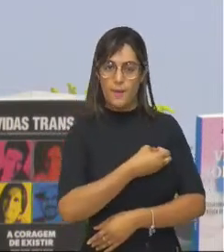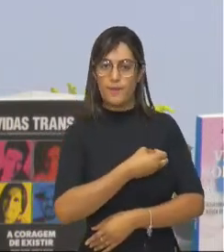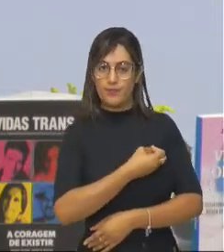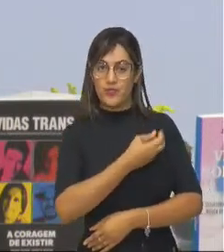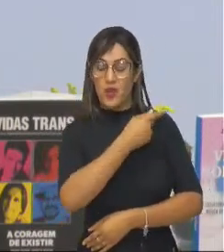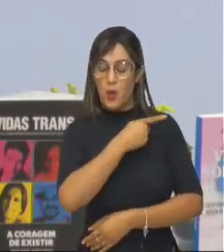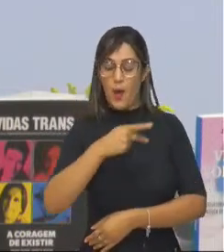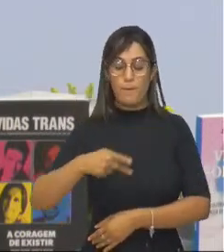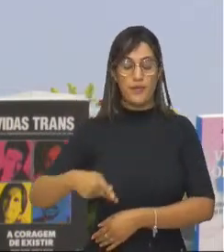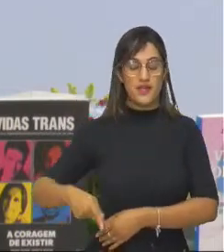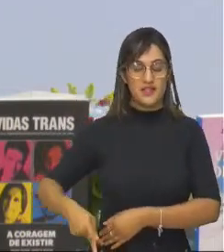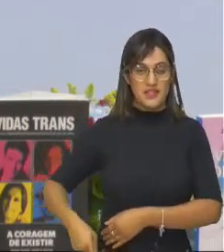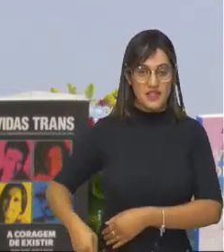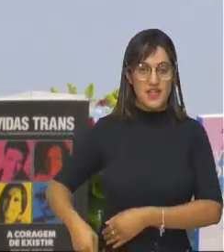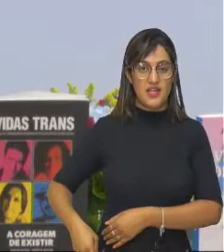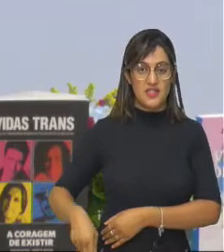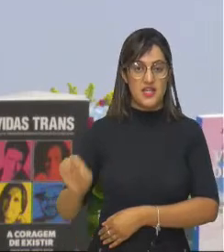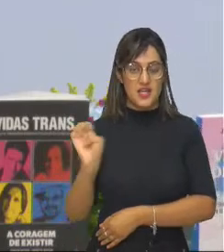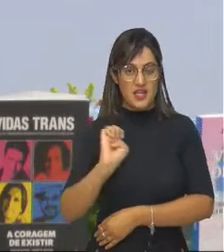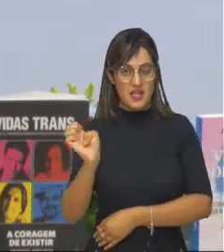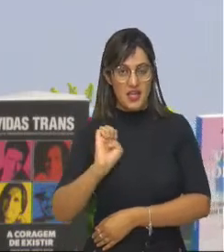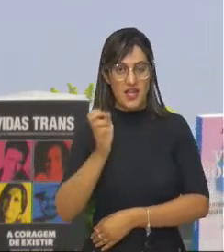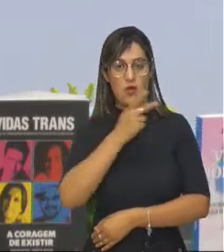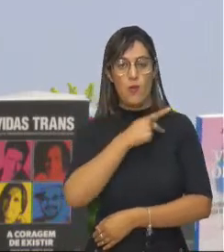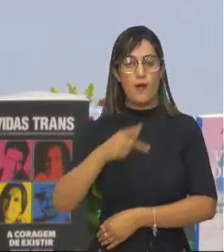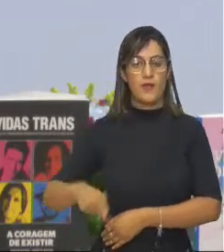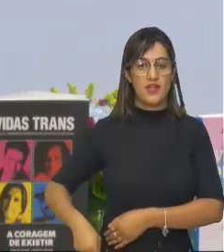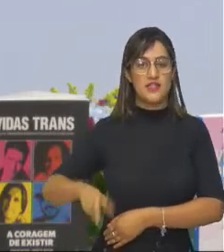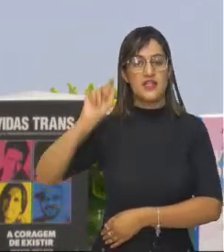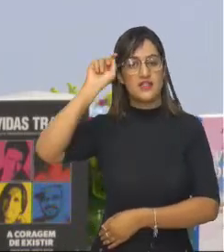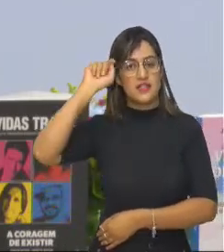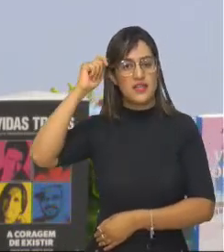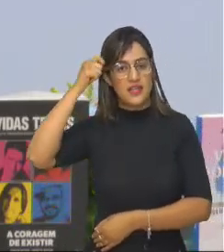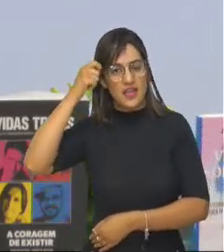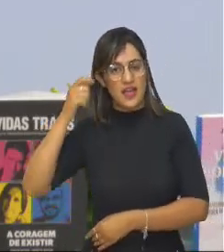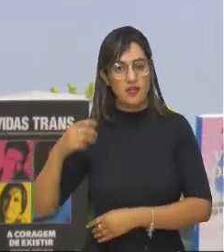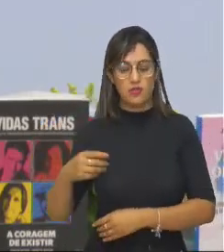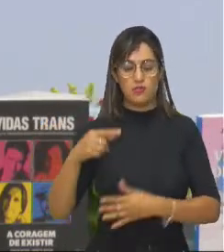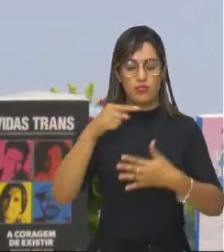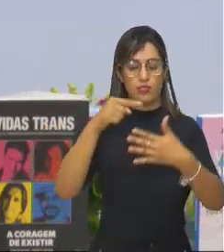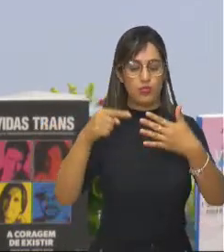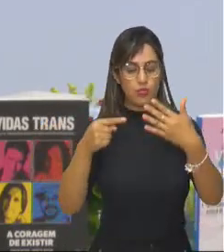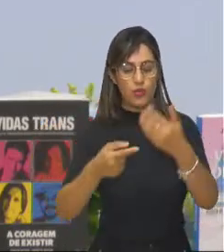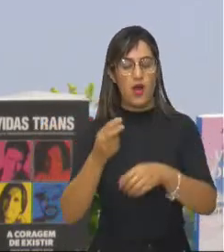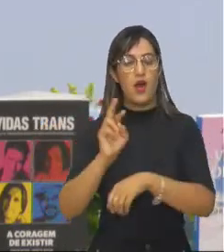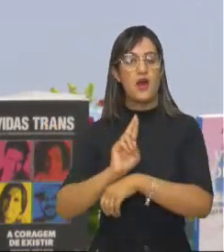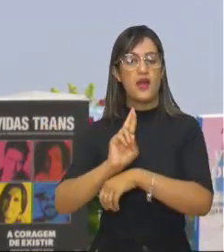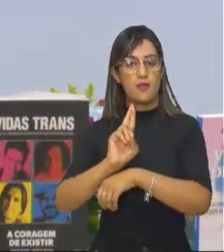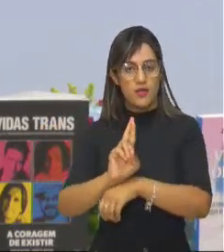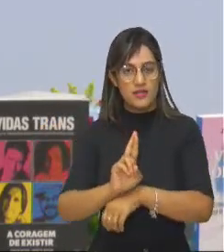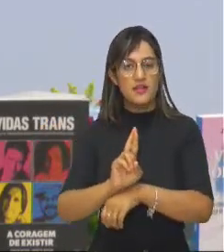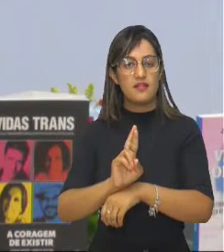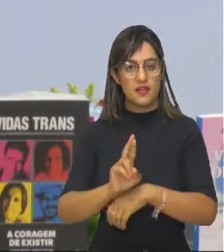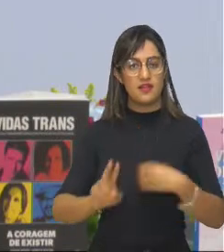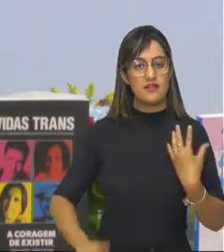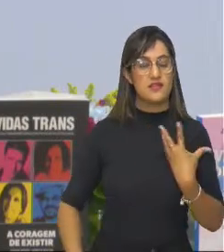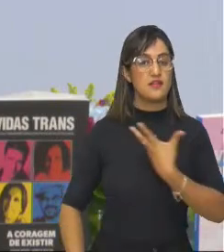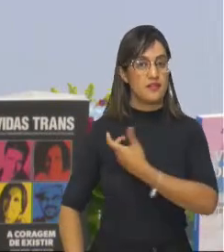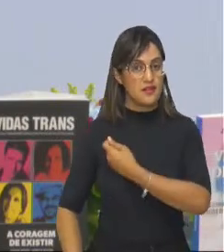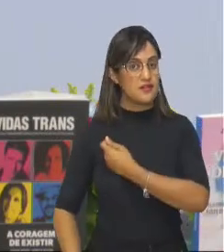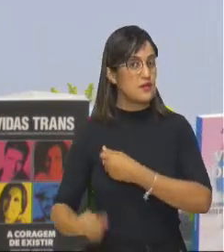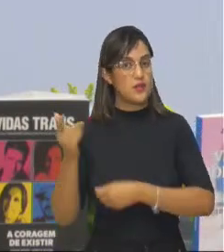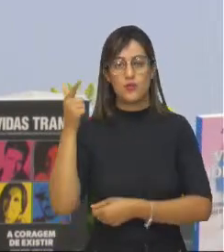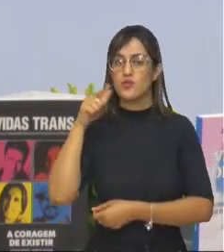uma presidência negra, se a gente não tivesse tanta representatividade trans aqui, tanta potência, não teríamos